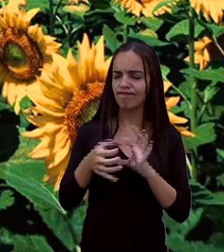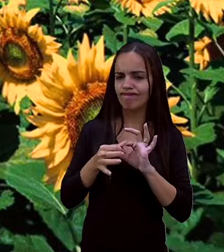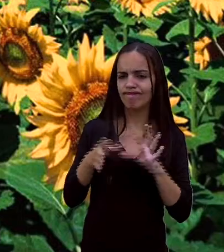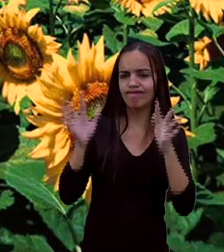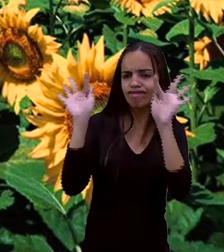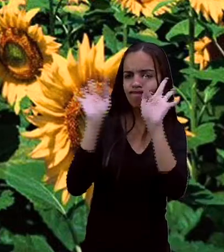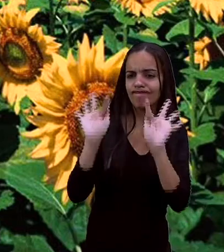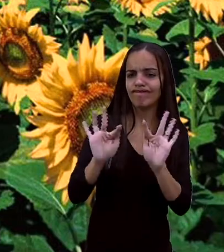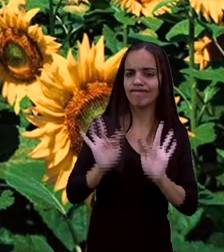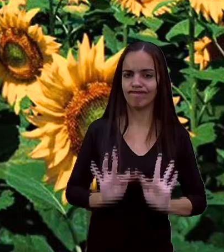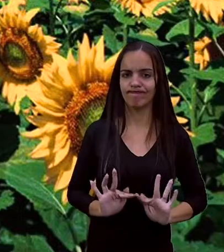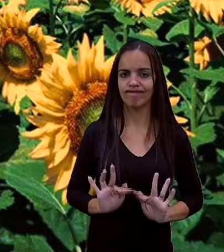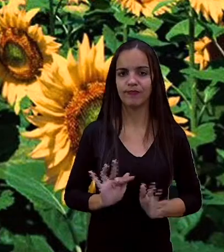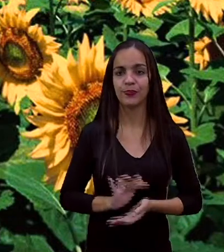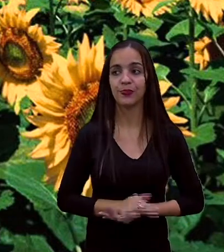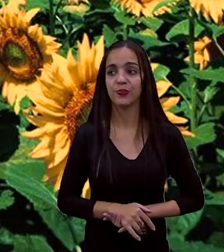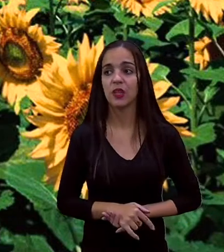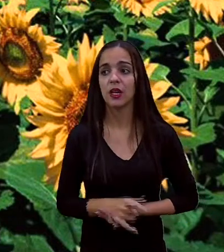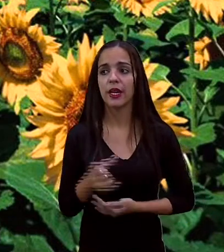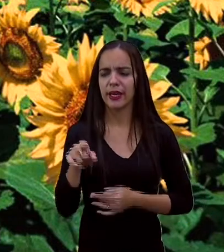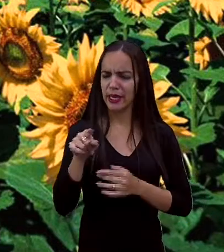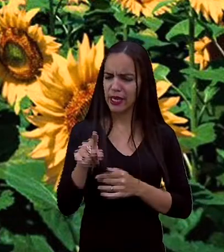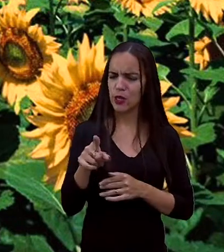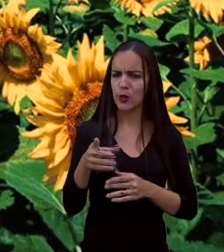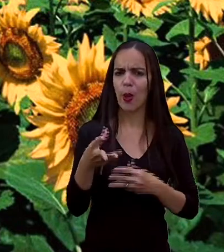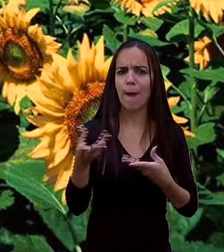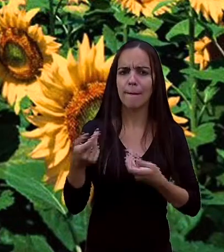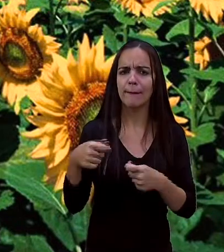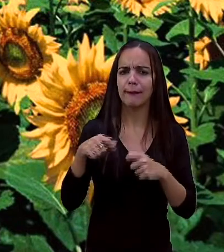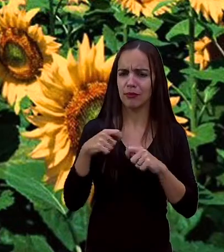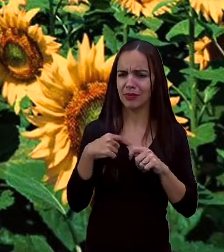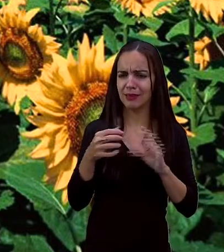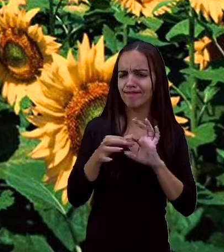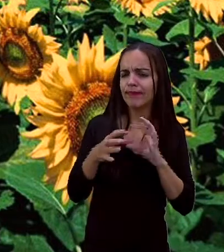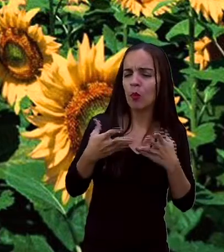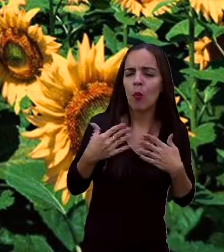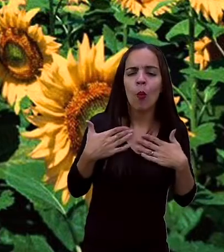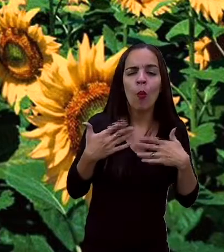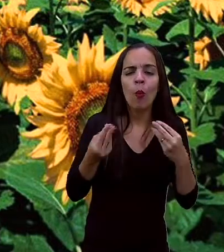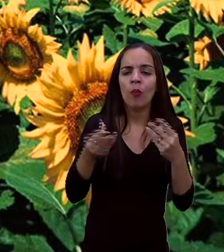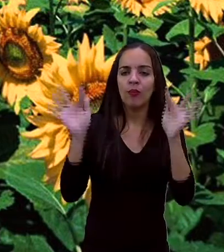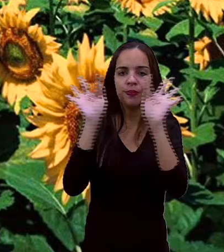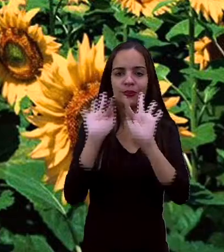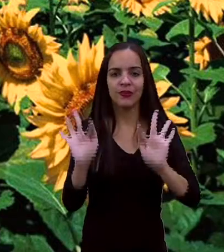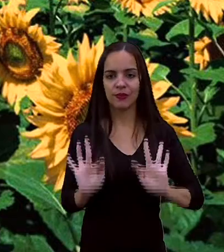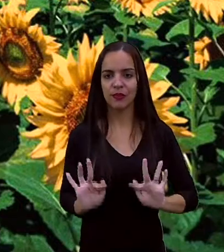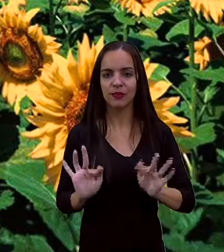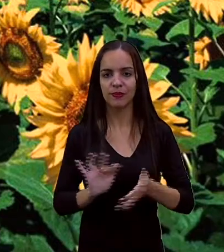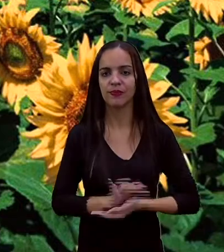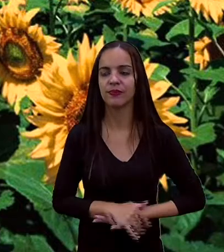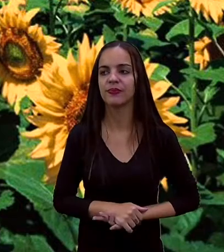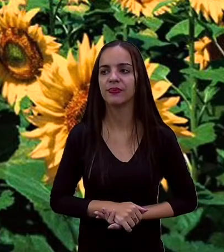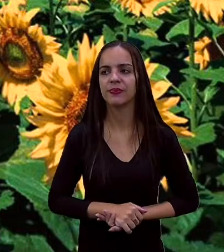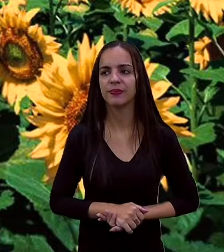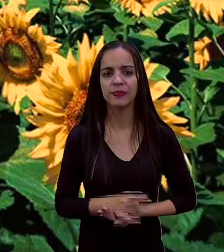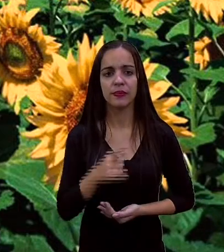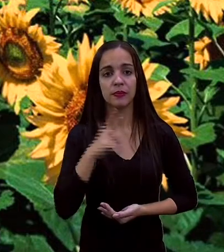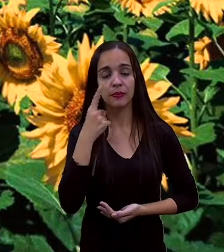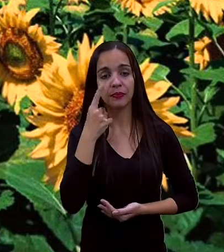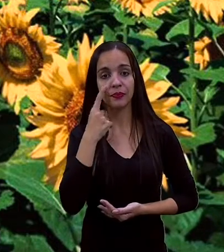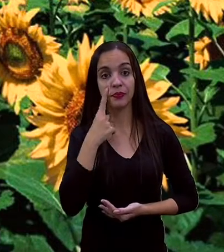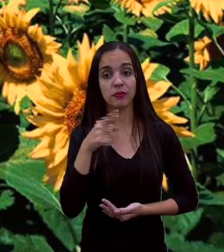tenho um pronome demonstrativo isso, tenho o pronome oblíquo me e em seguida eu tenho o verbo deixa, tá